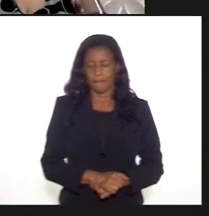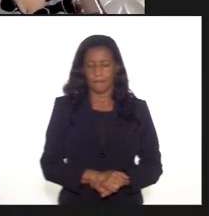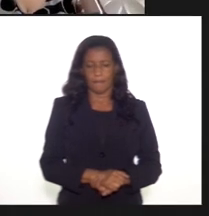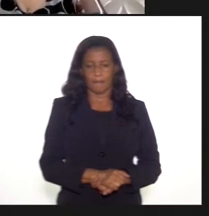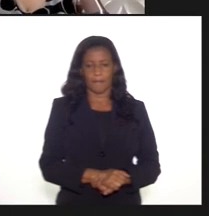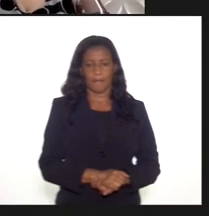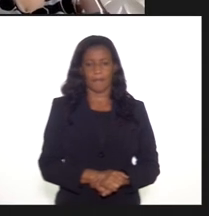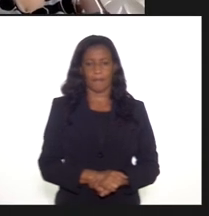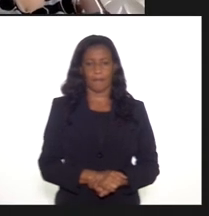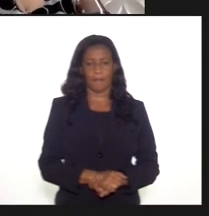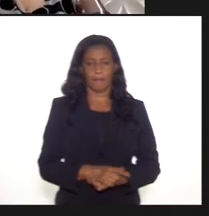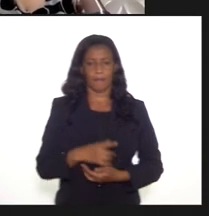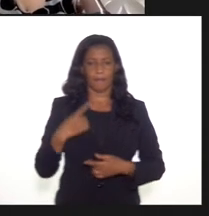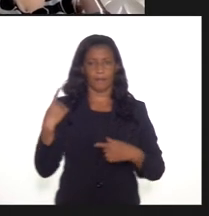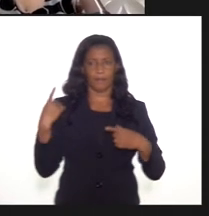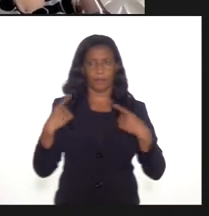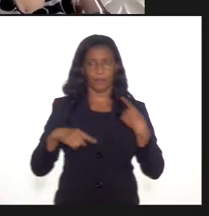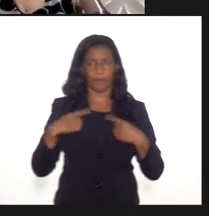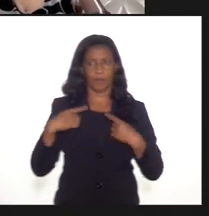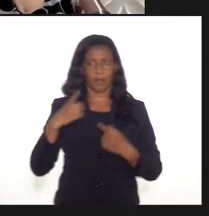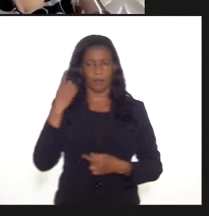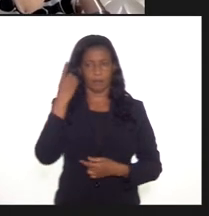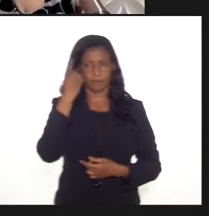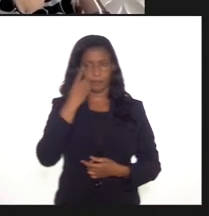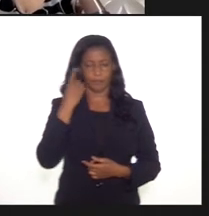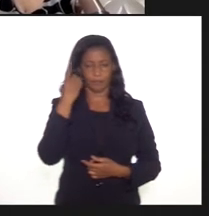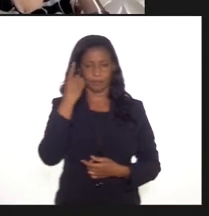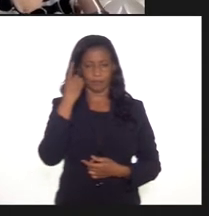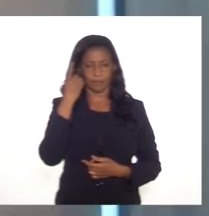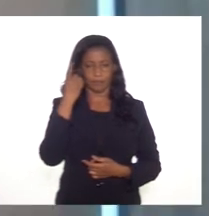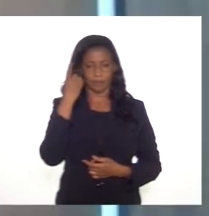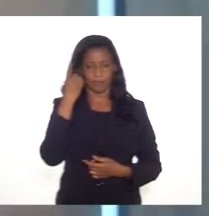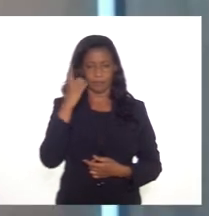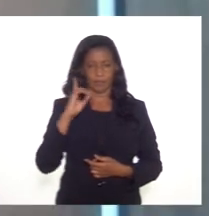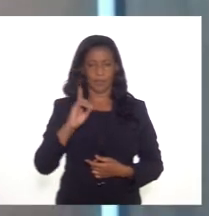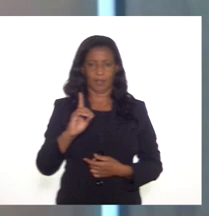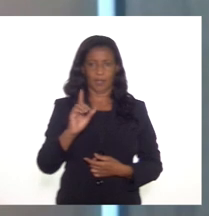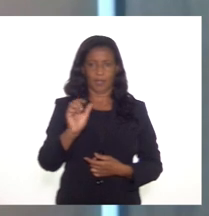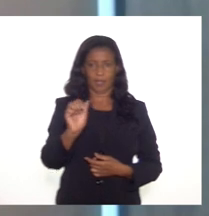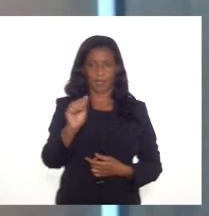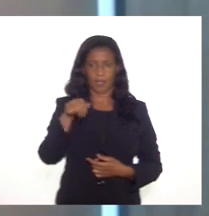discutir a deputada Renata Souza. Desculpa, Dani Monteiro.